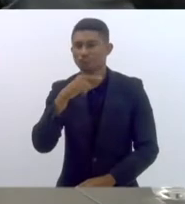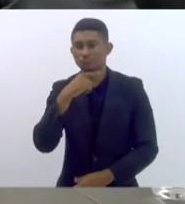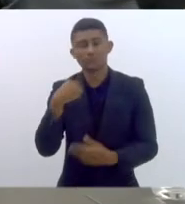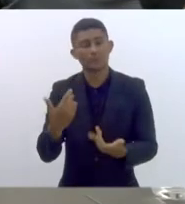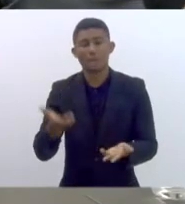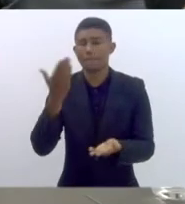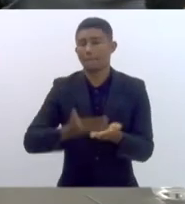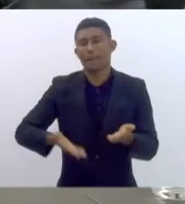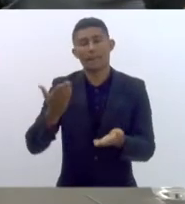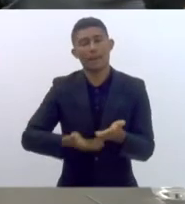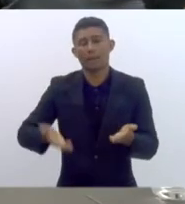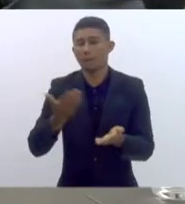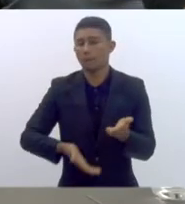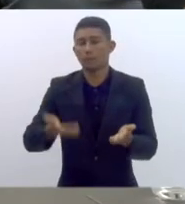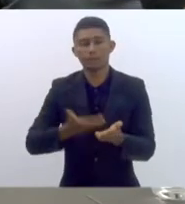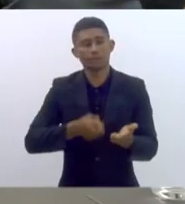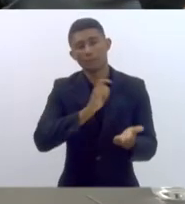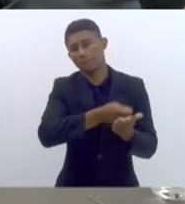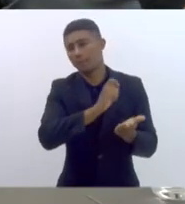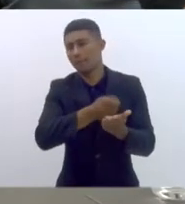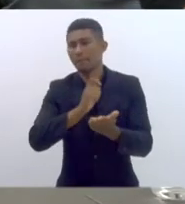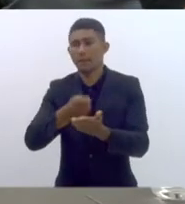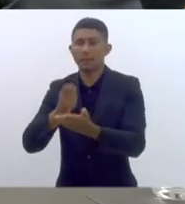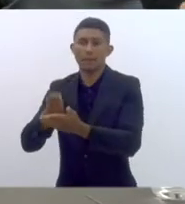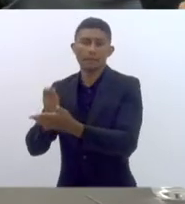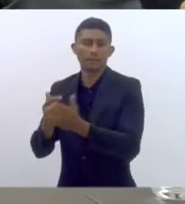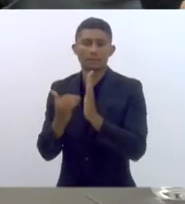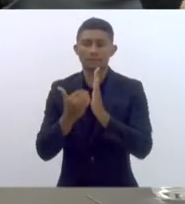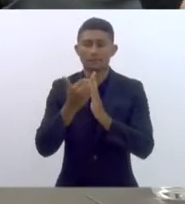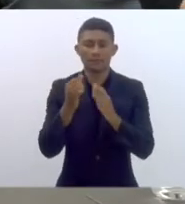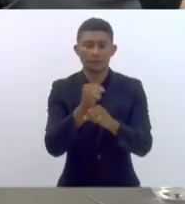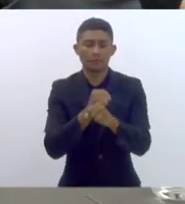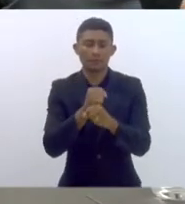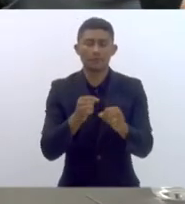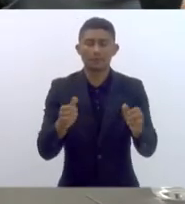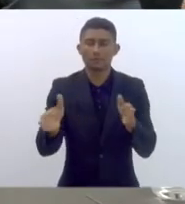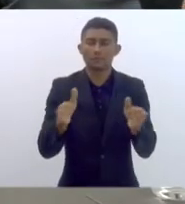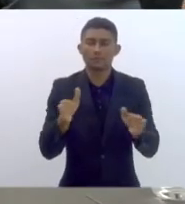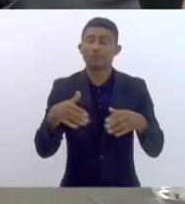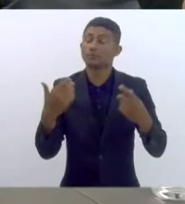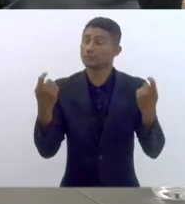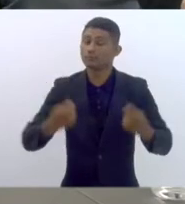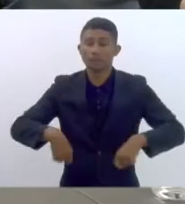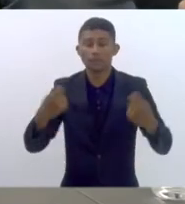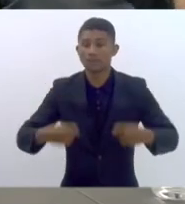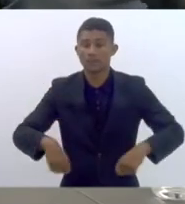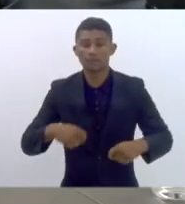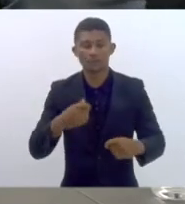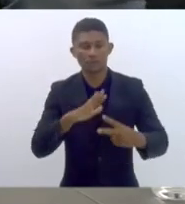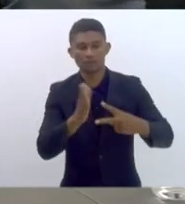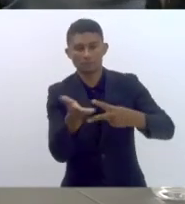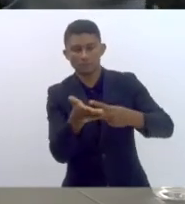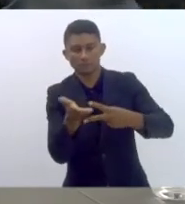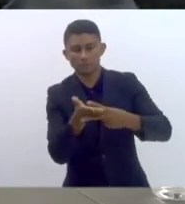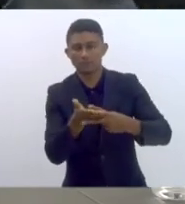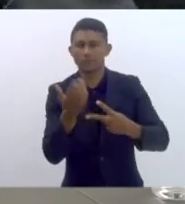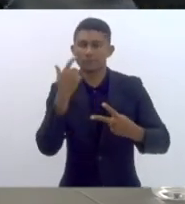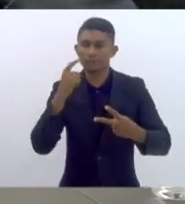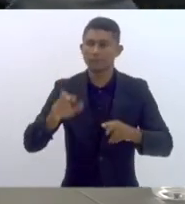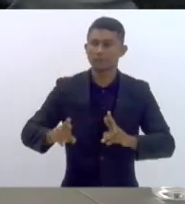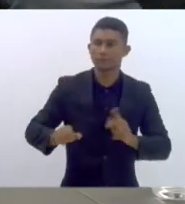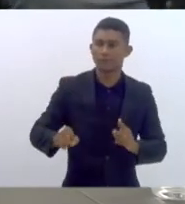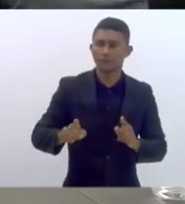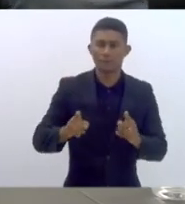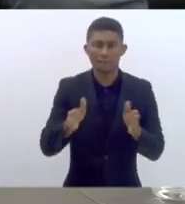pagamento adicional e teria que pagar a diferença das prestações, né, considerando um prazo de 20 anos versus um prazo